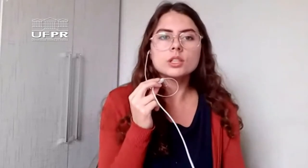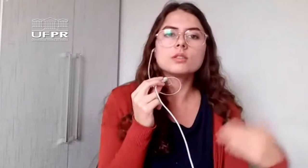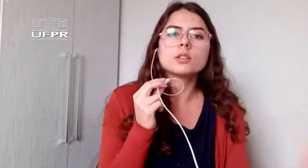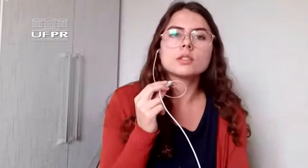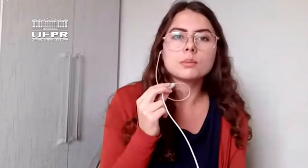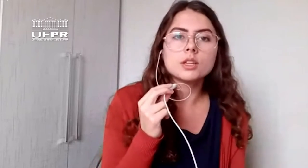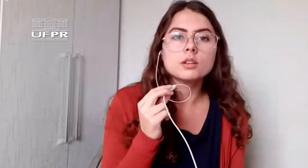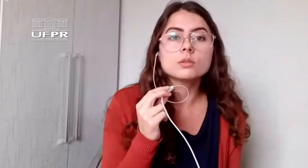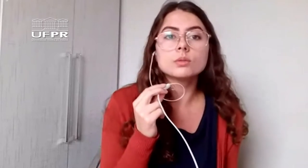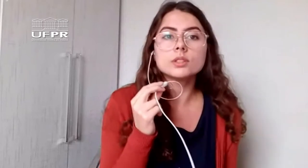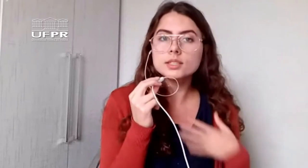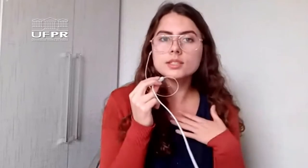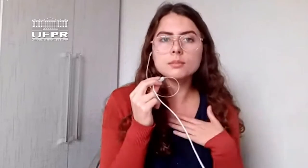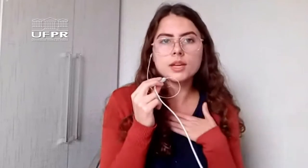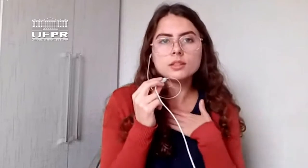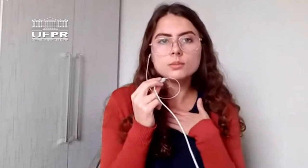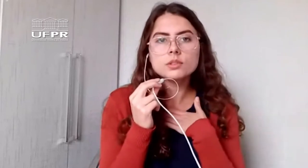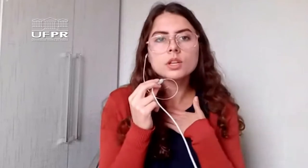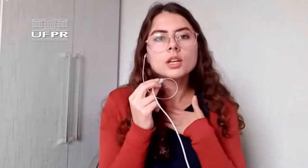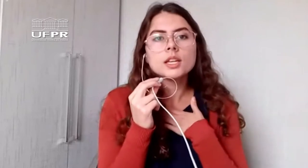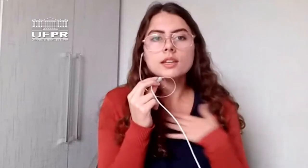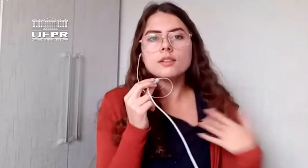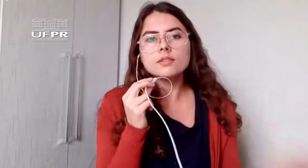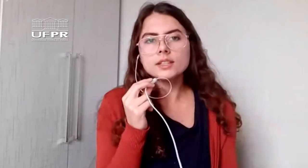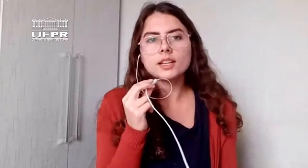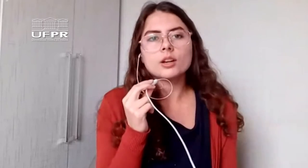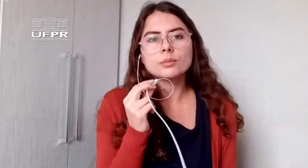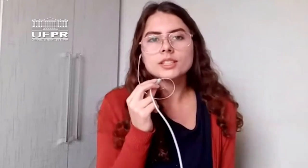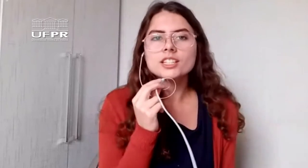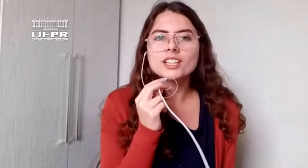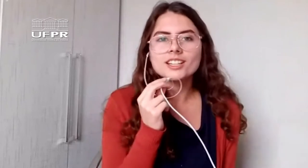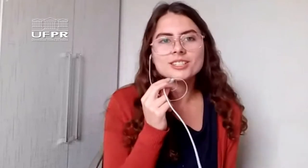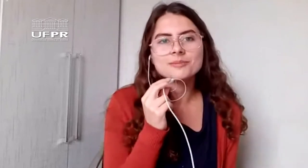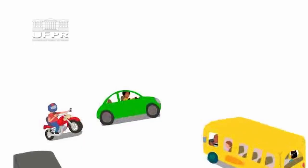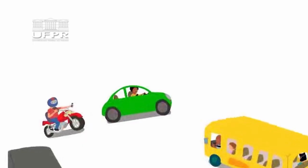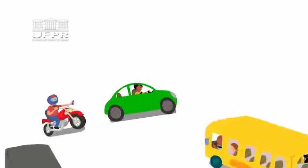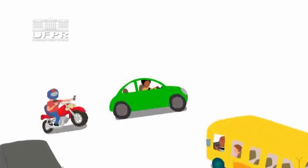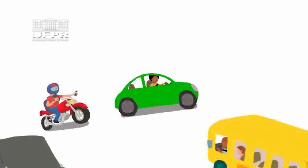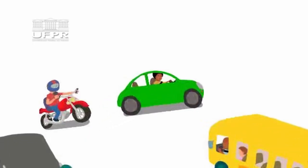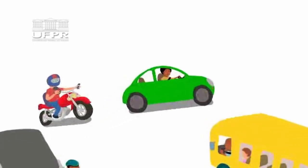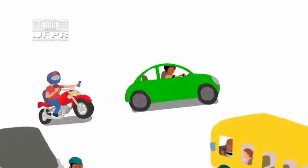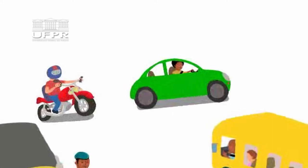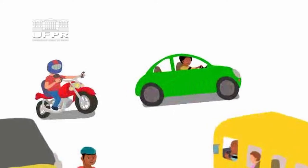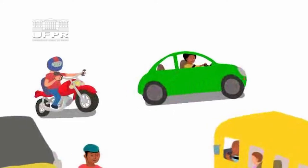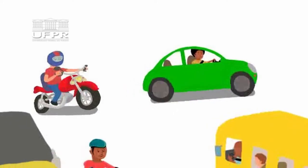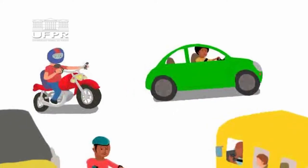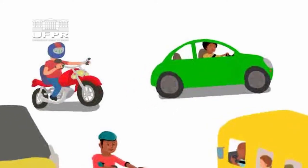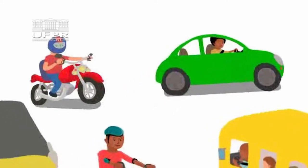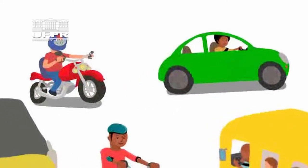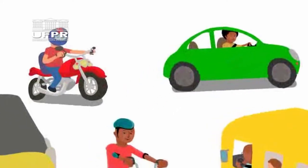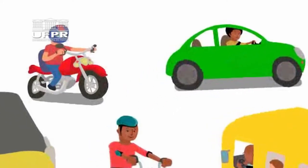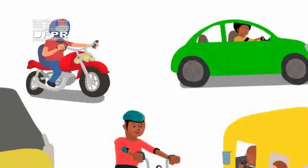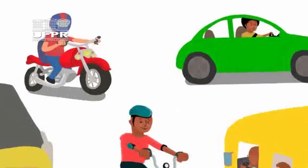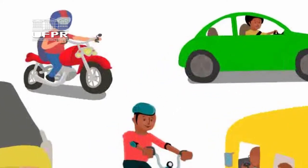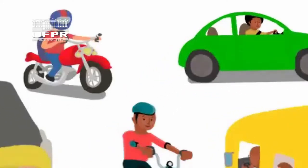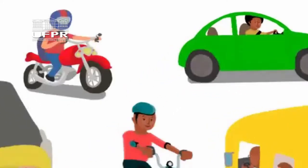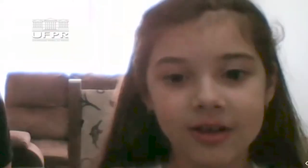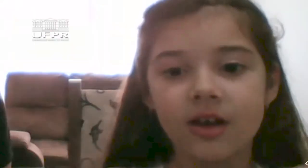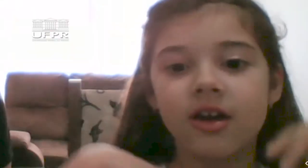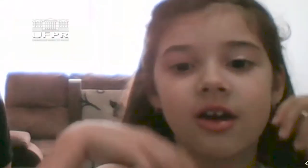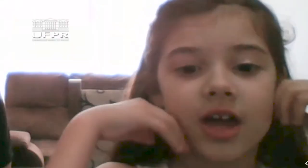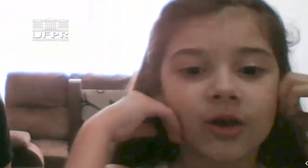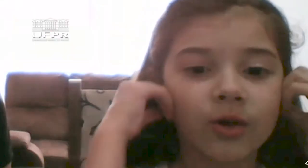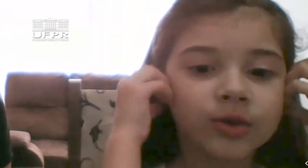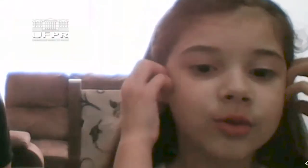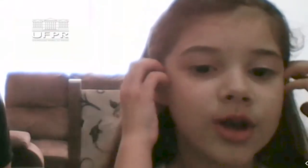famílias, cuidem dos seus amigos, cuidem de si mesmos e evitem, né, uma tragédia. E os resultados não podiam ser melhores.